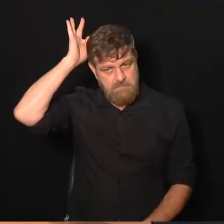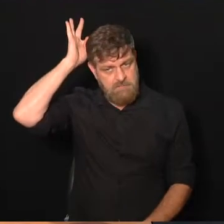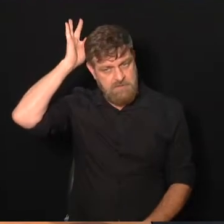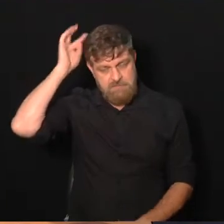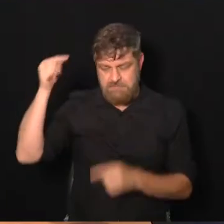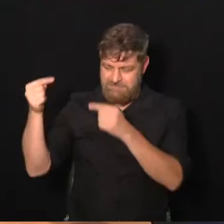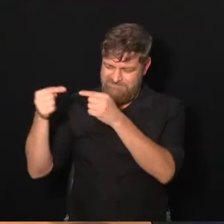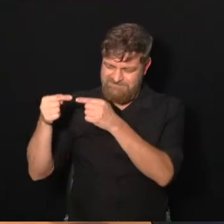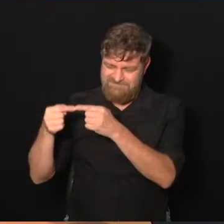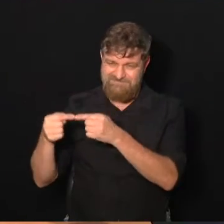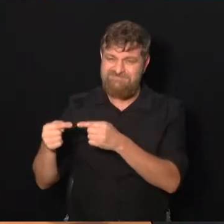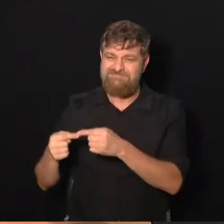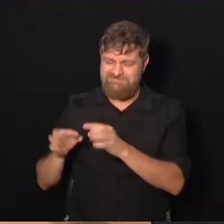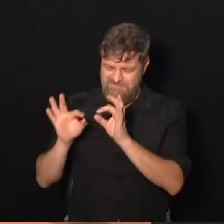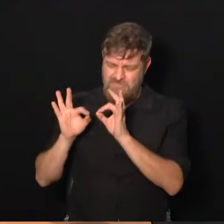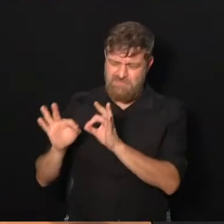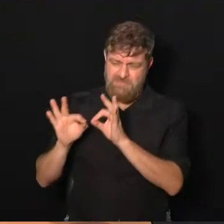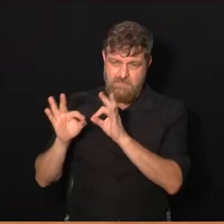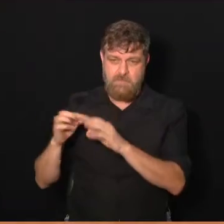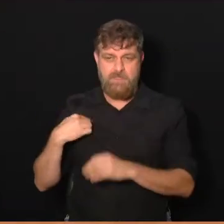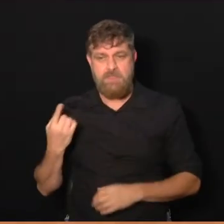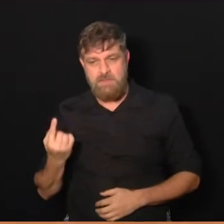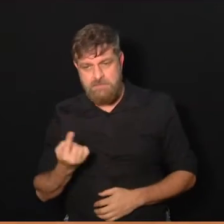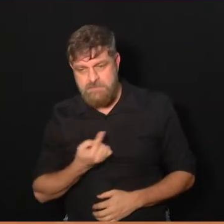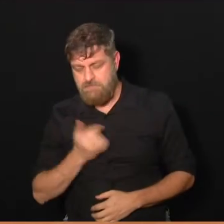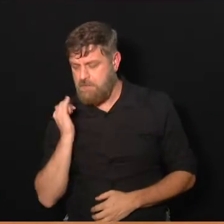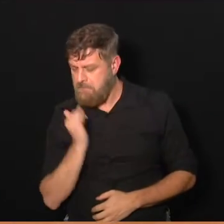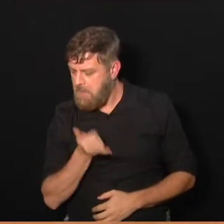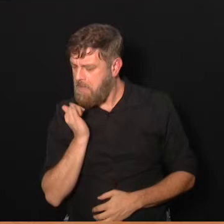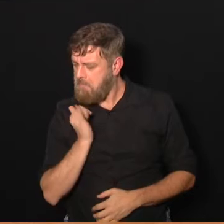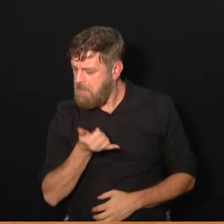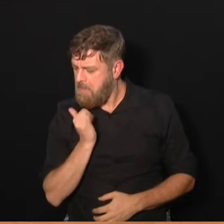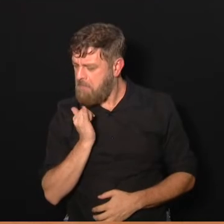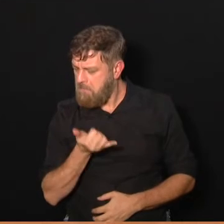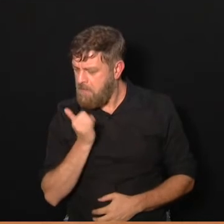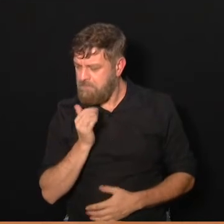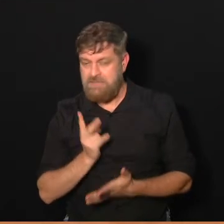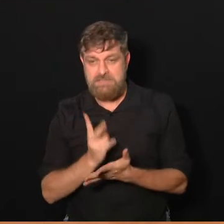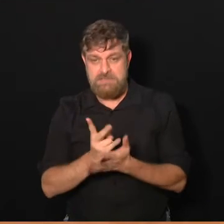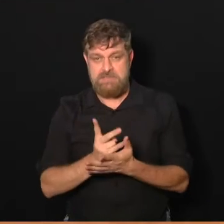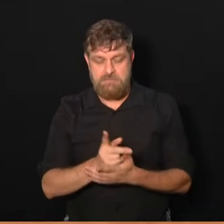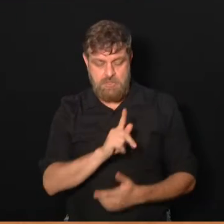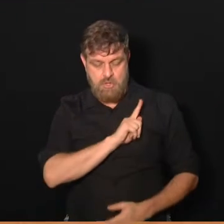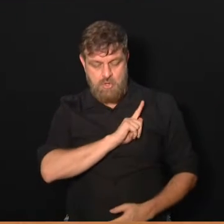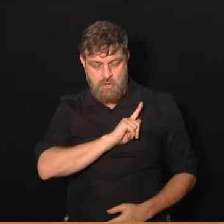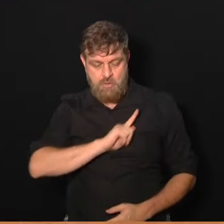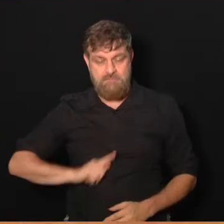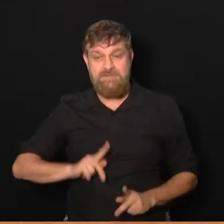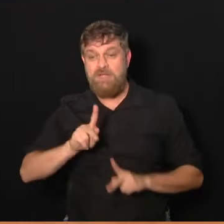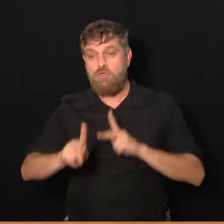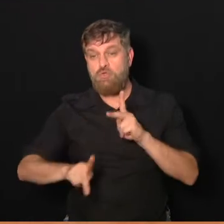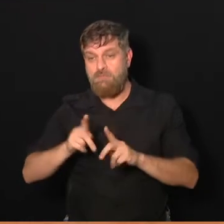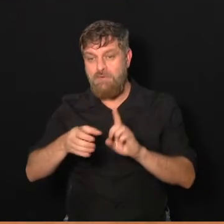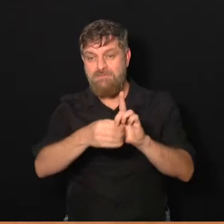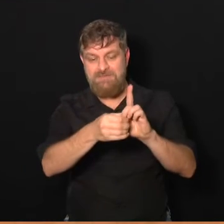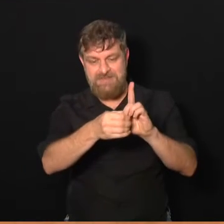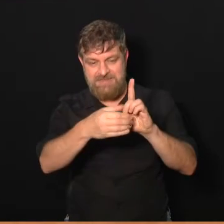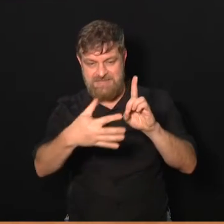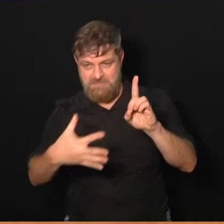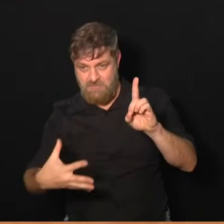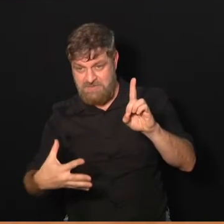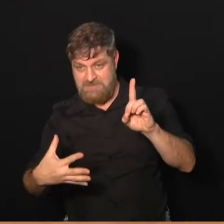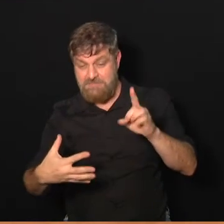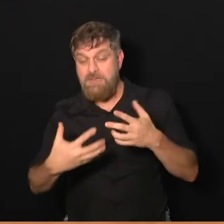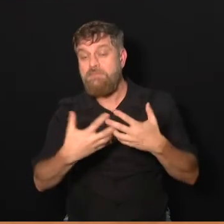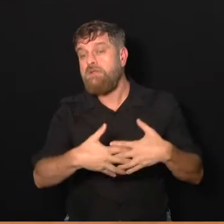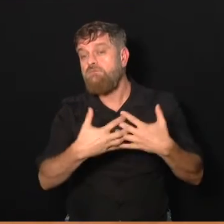disse é muito, muito pertinente, né? Nós falamos muito em democracia, mas a democracia, ela, para ser